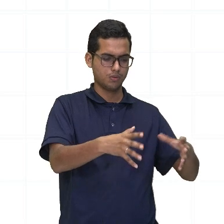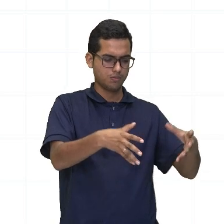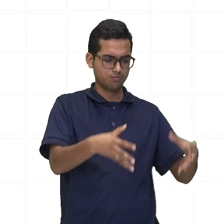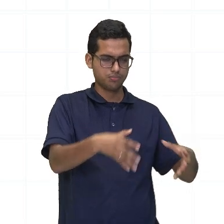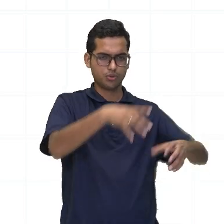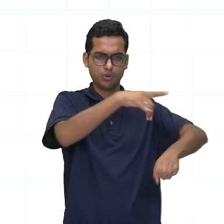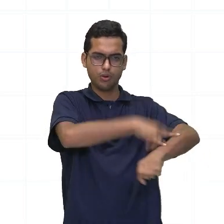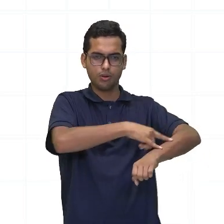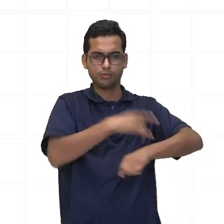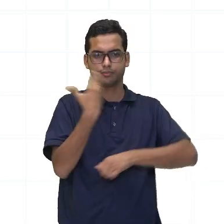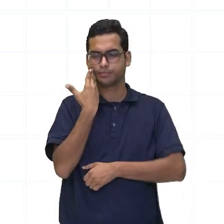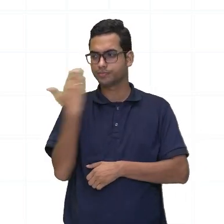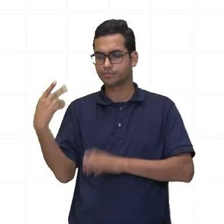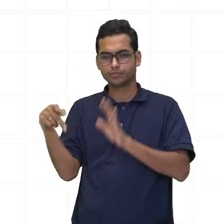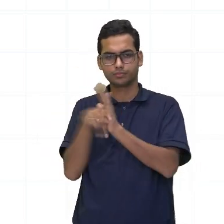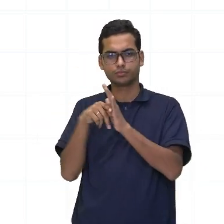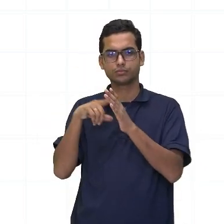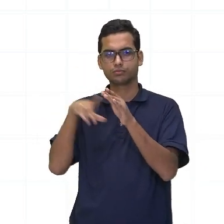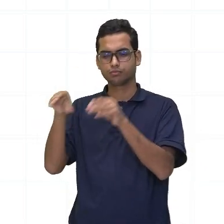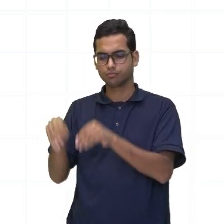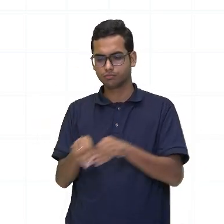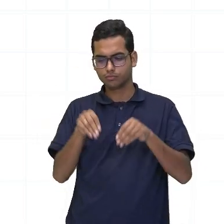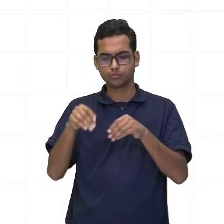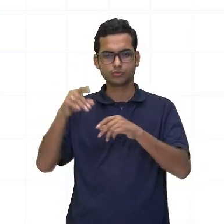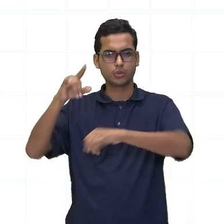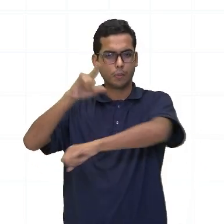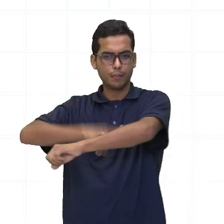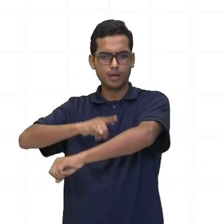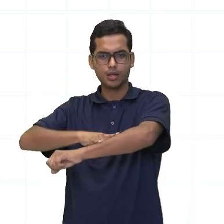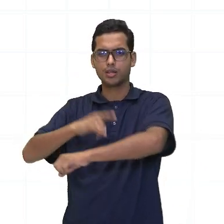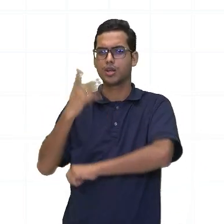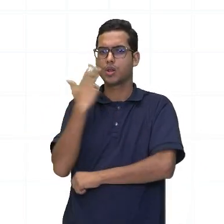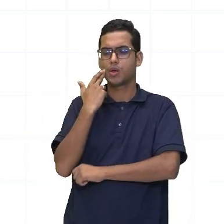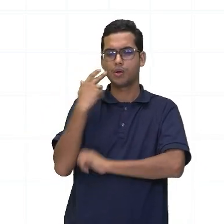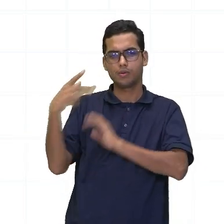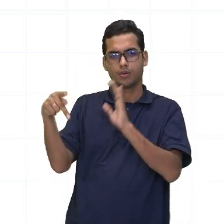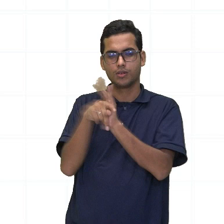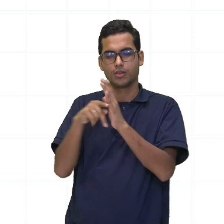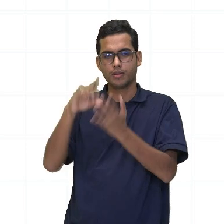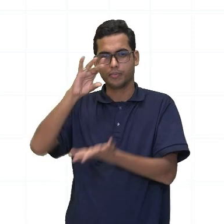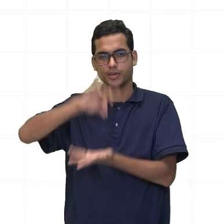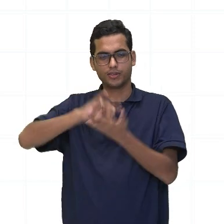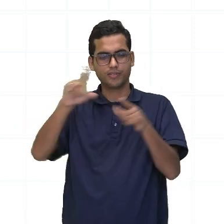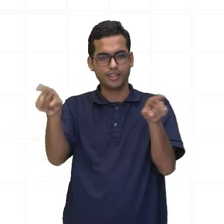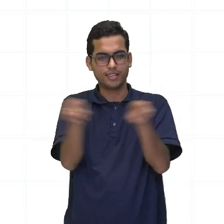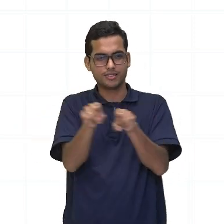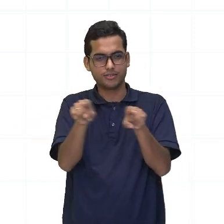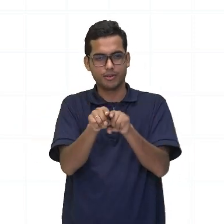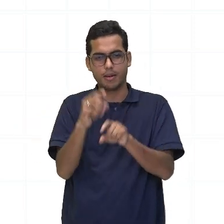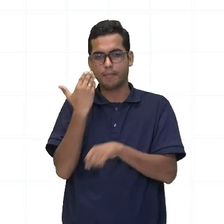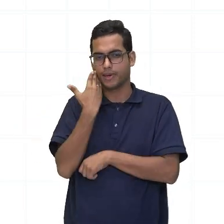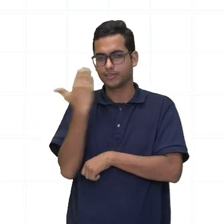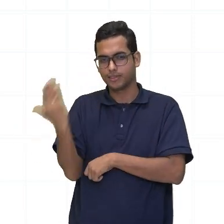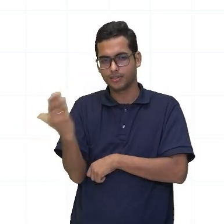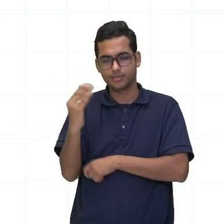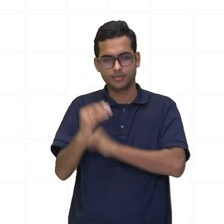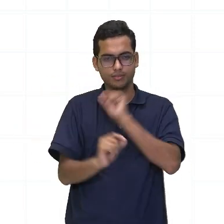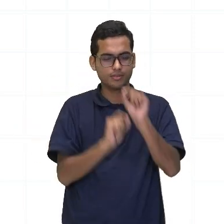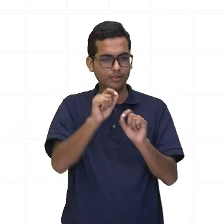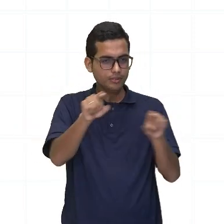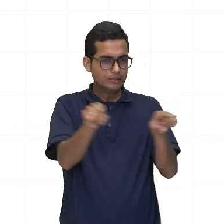numa galeria de arte para fazer uma reflexão ali e fazer uma crítica à própria arte. Nós vamos conhecer uma